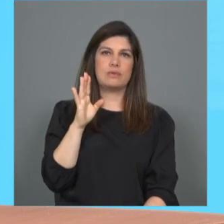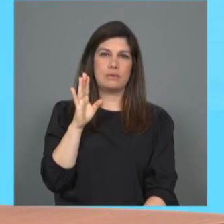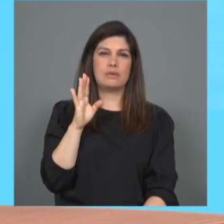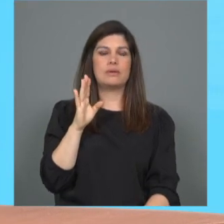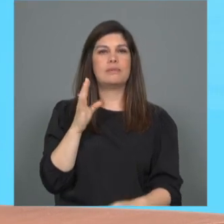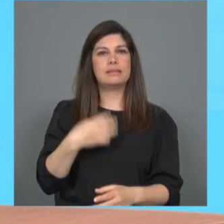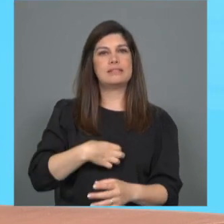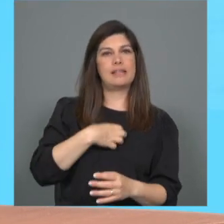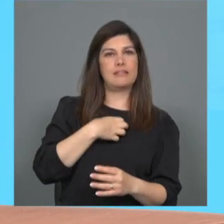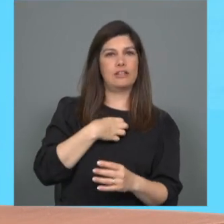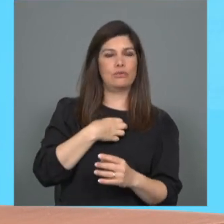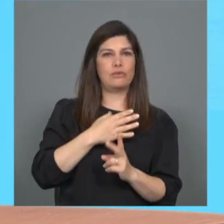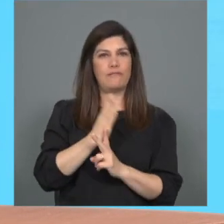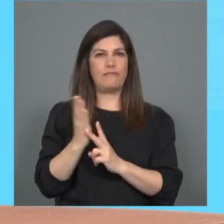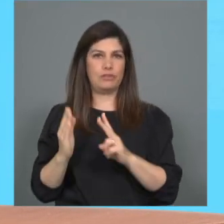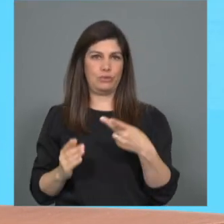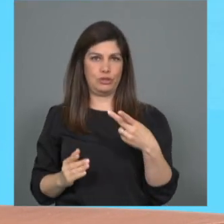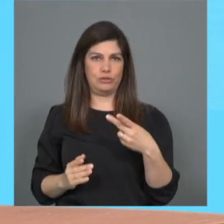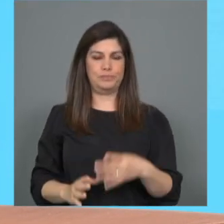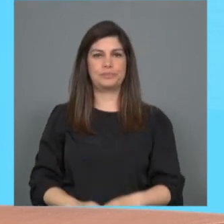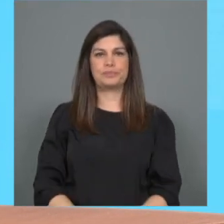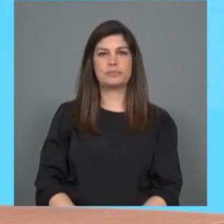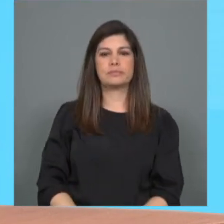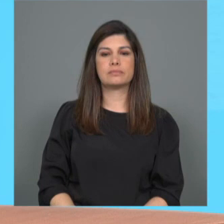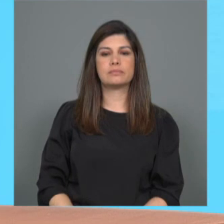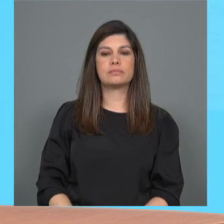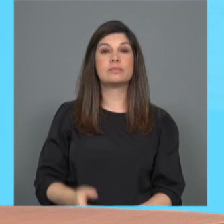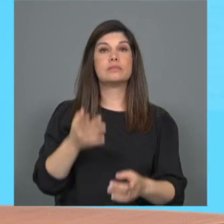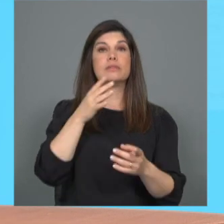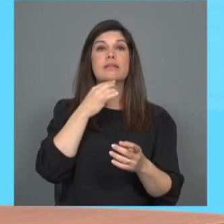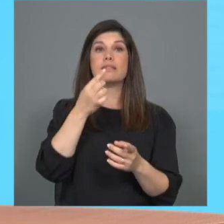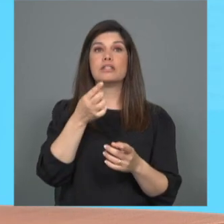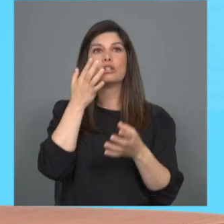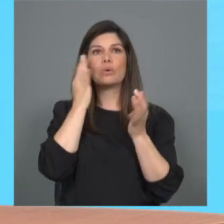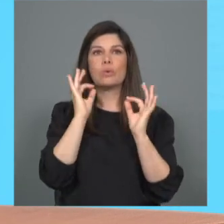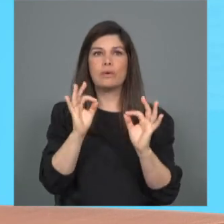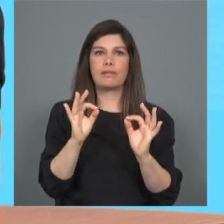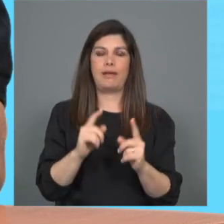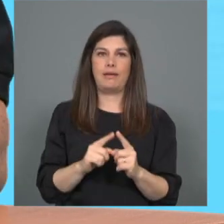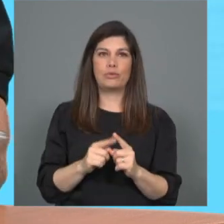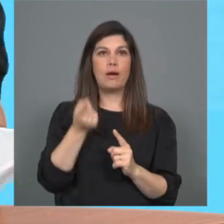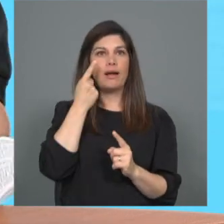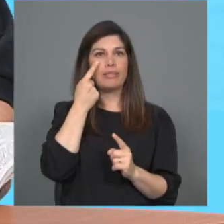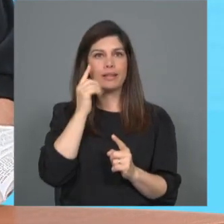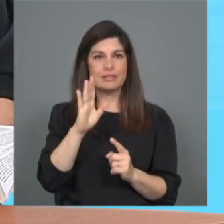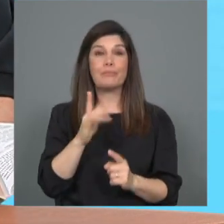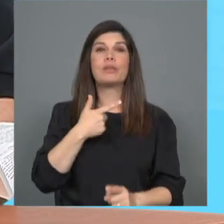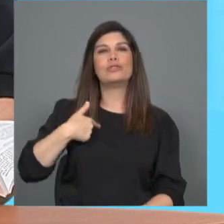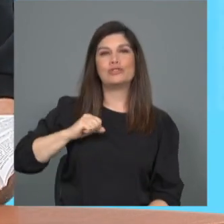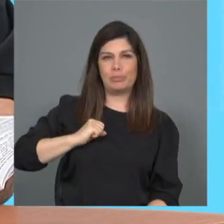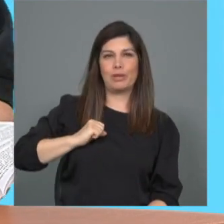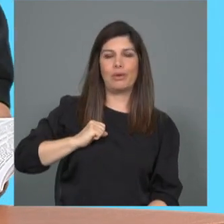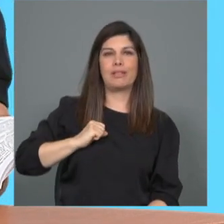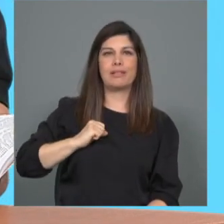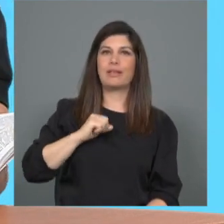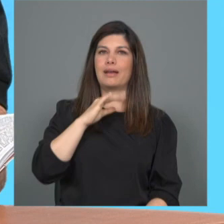outro sentido a segunda parte. O cuidado, a atenção. Os espanhóis têm uma expressão muito engraçada que